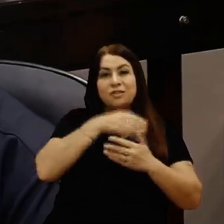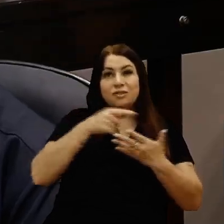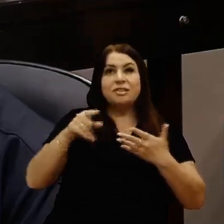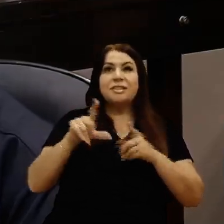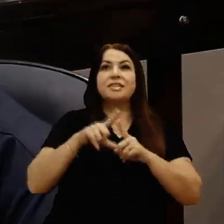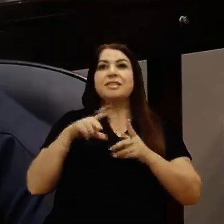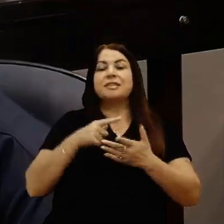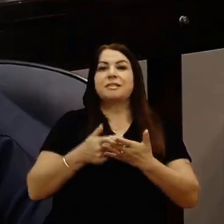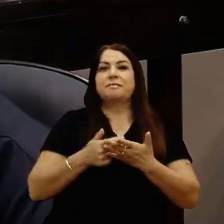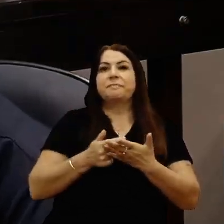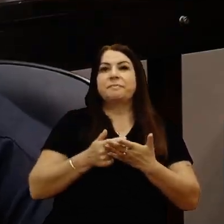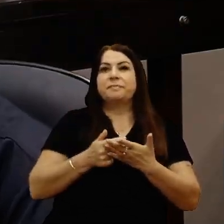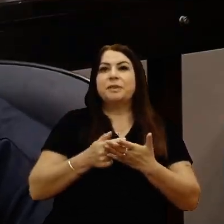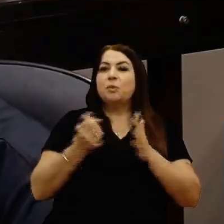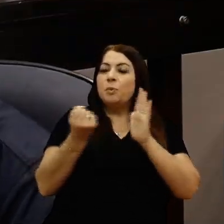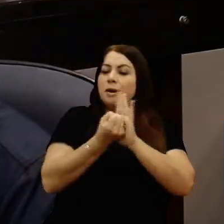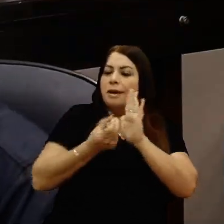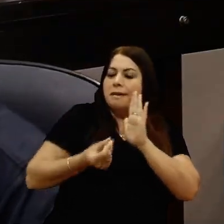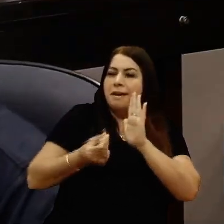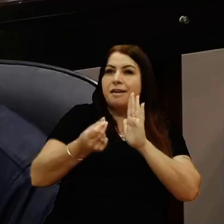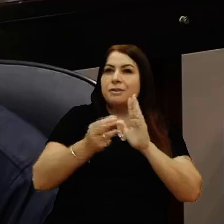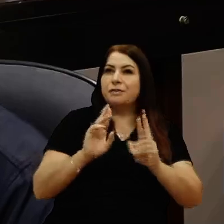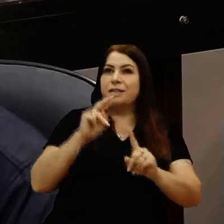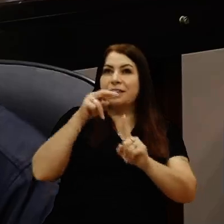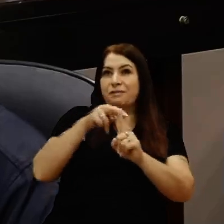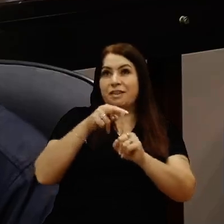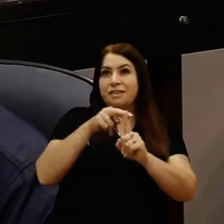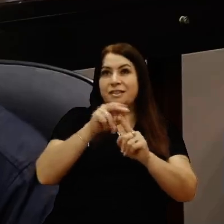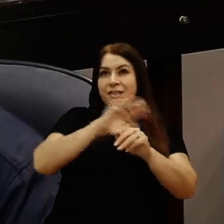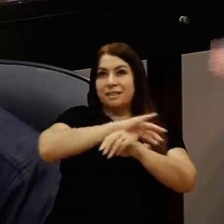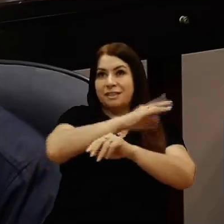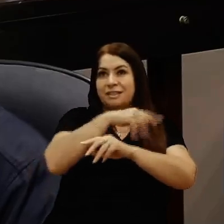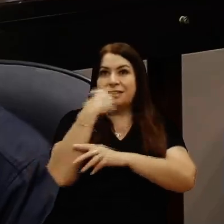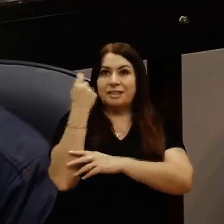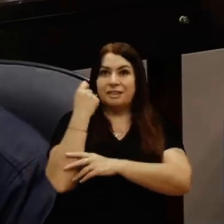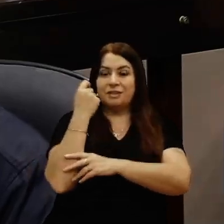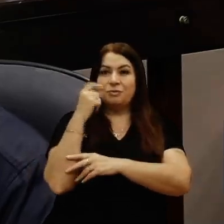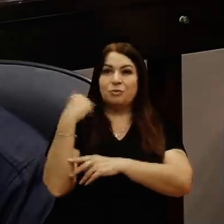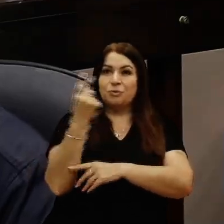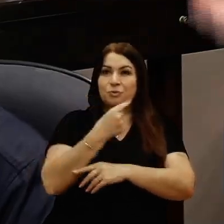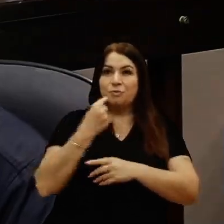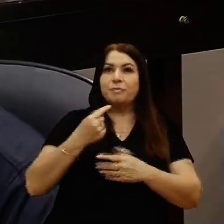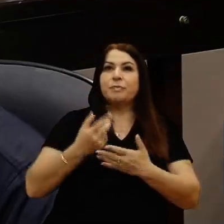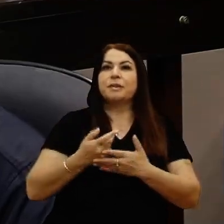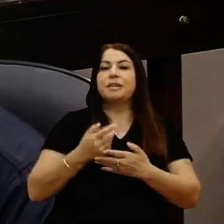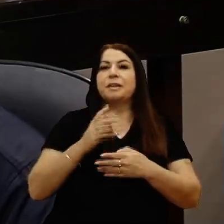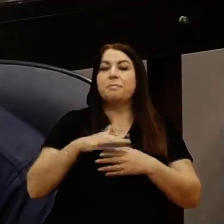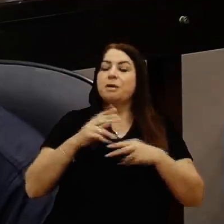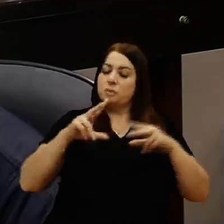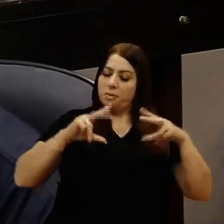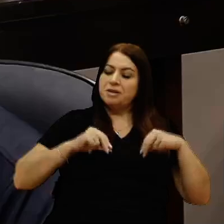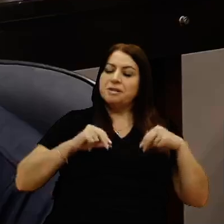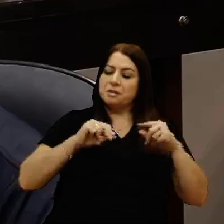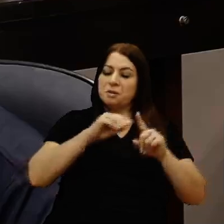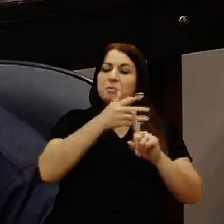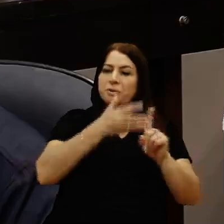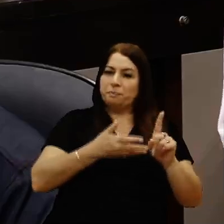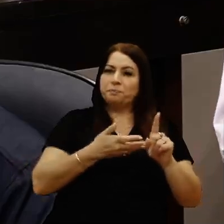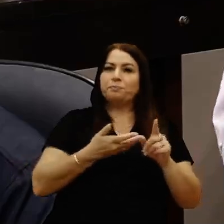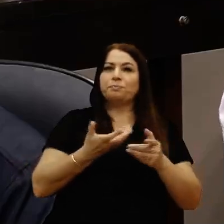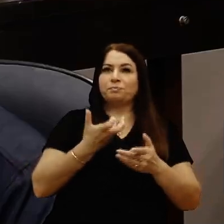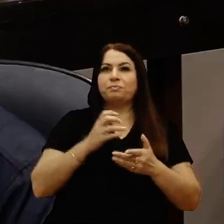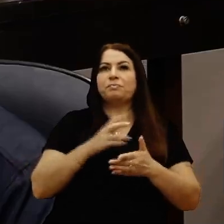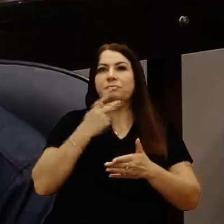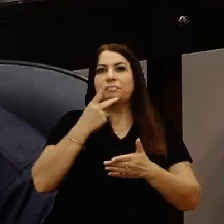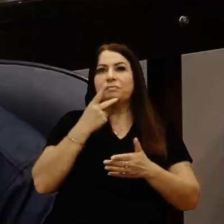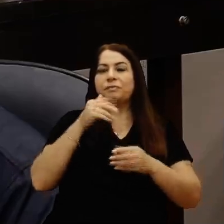têm um legado e viraram referência na região da Serra e no Rio Grande do Sul como um todo. Então, mais do que merecida essa homenagem. Queria só